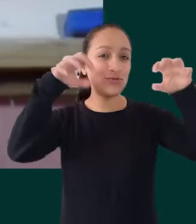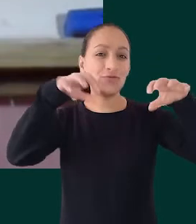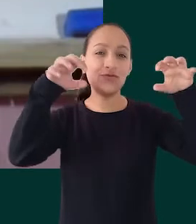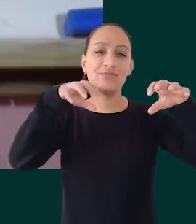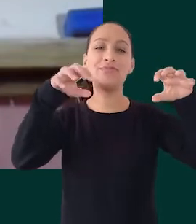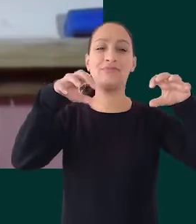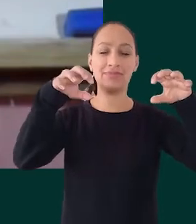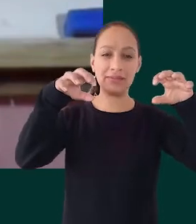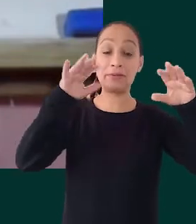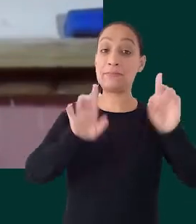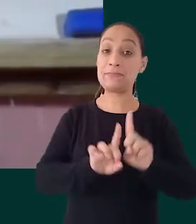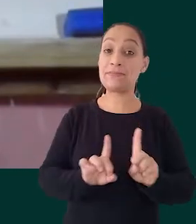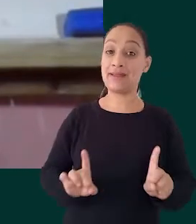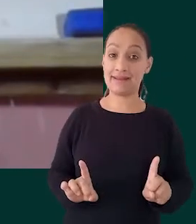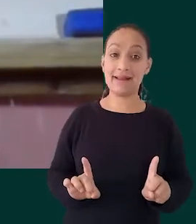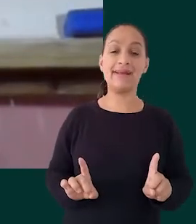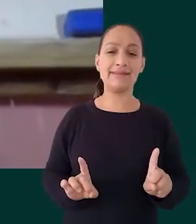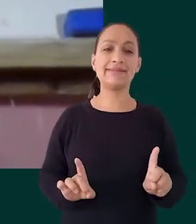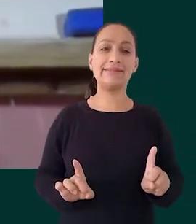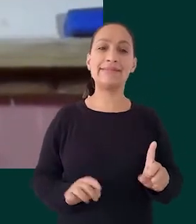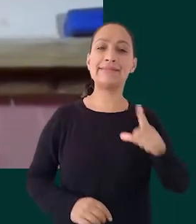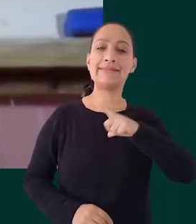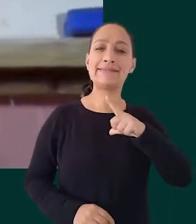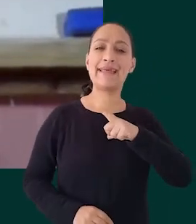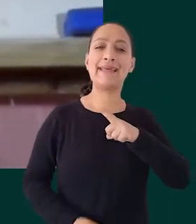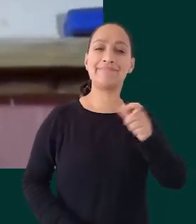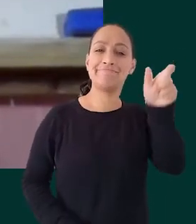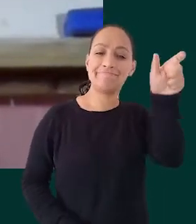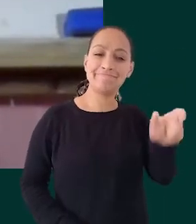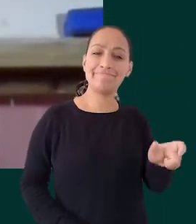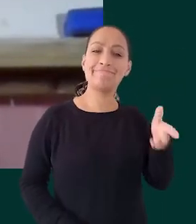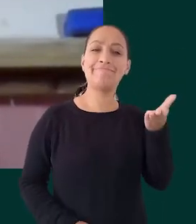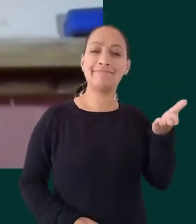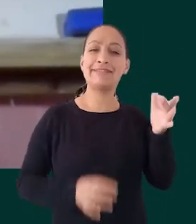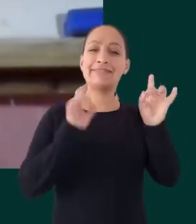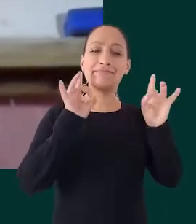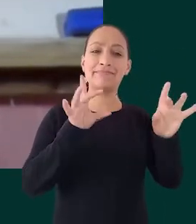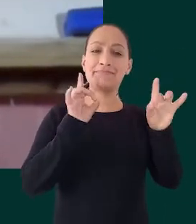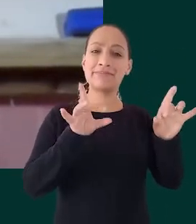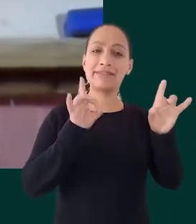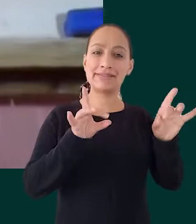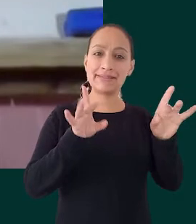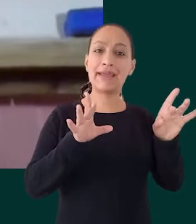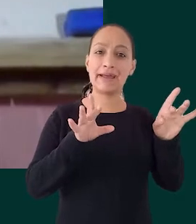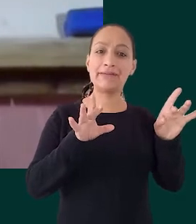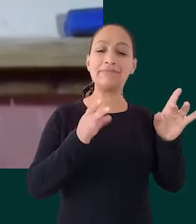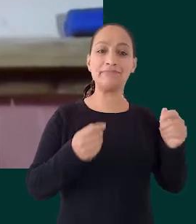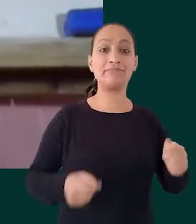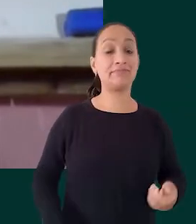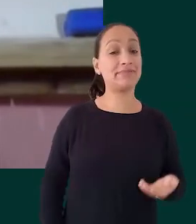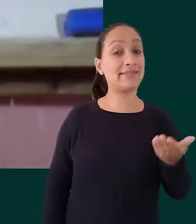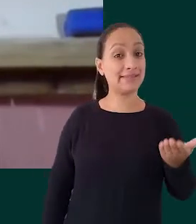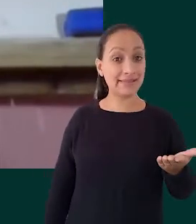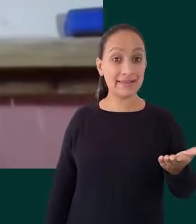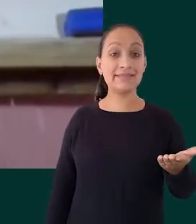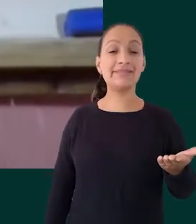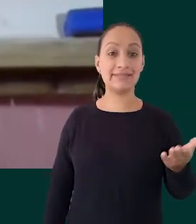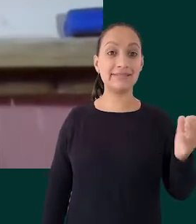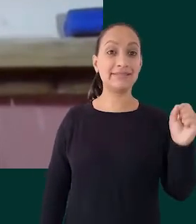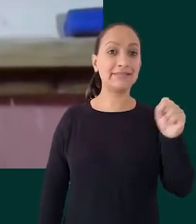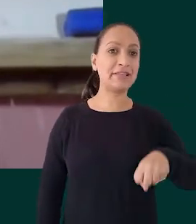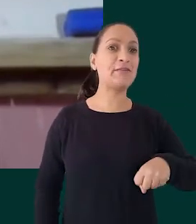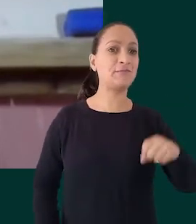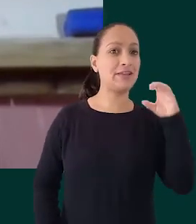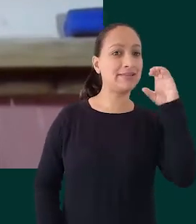chovendo, mas teremos alguém super, super especial que aí sim vai